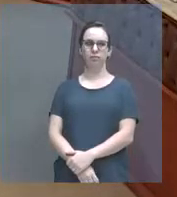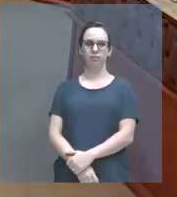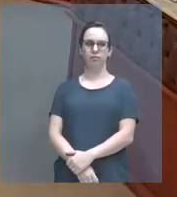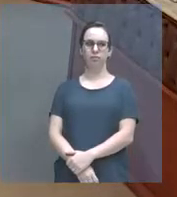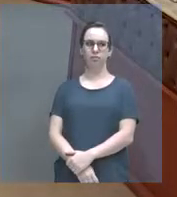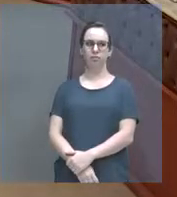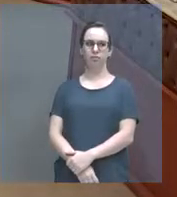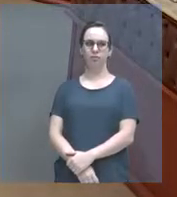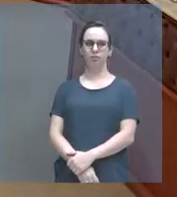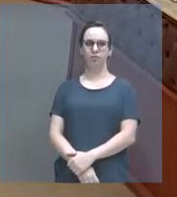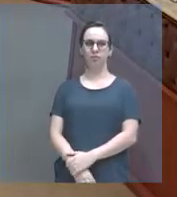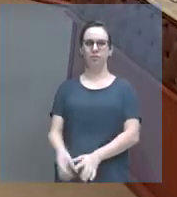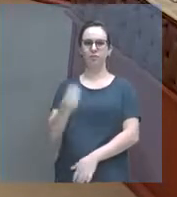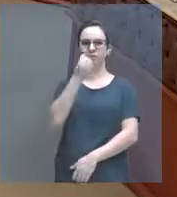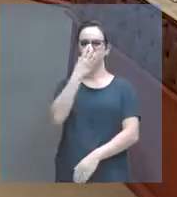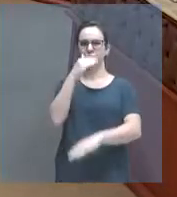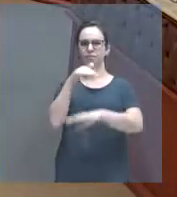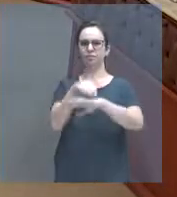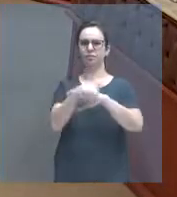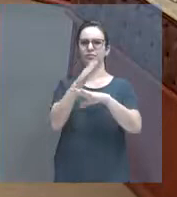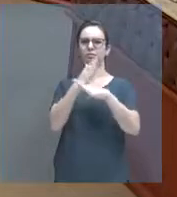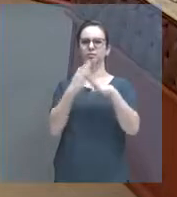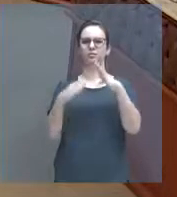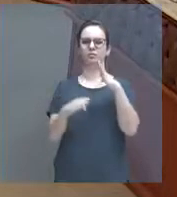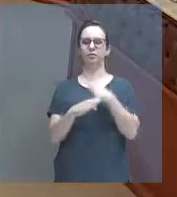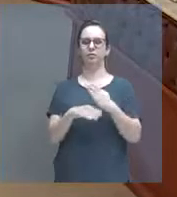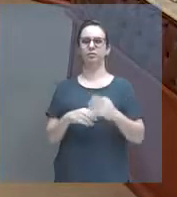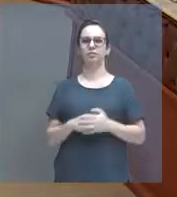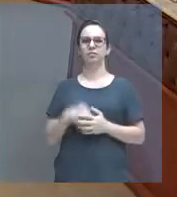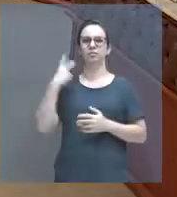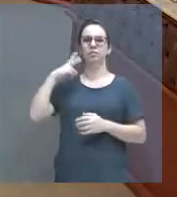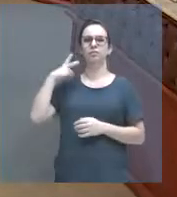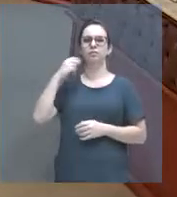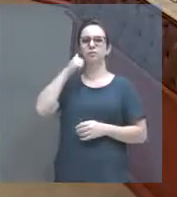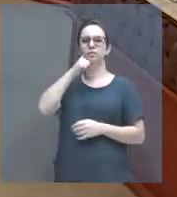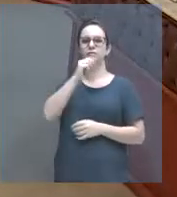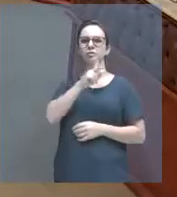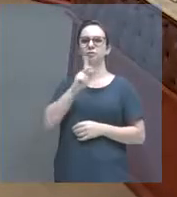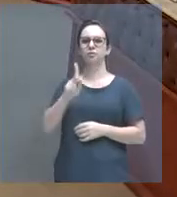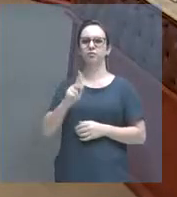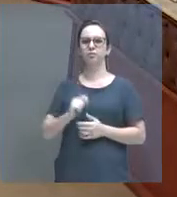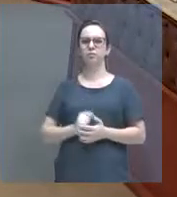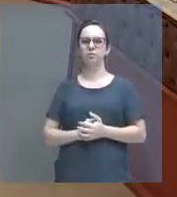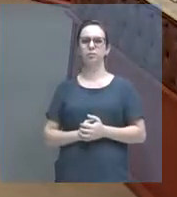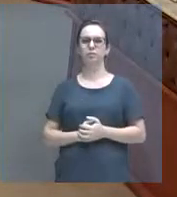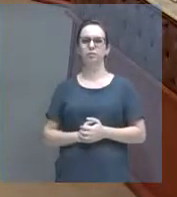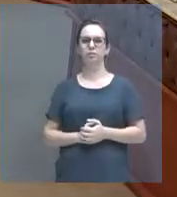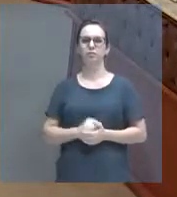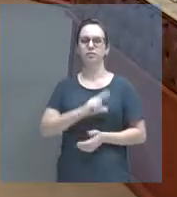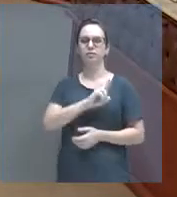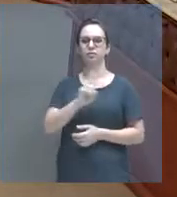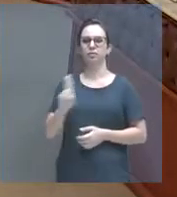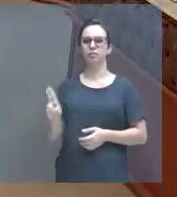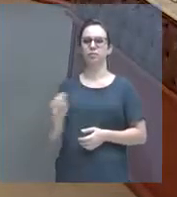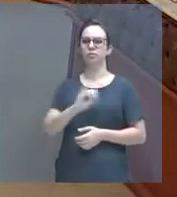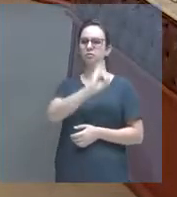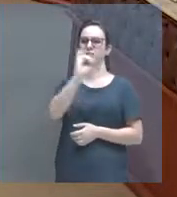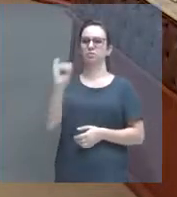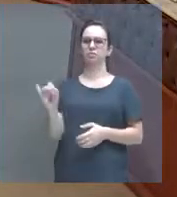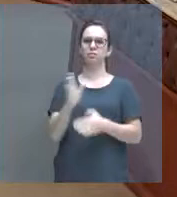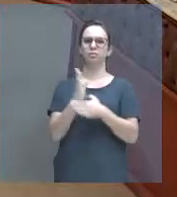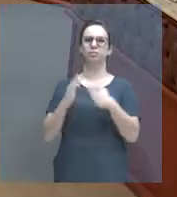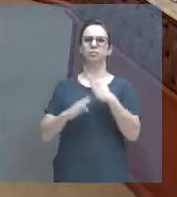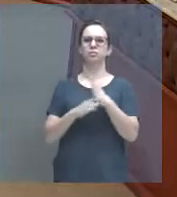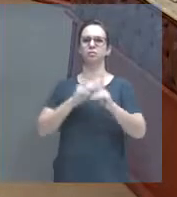Boa noite a todos. Dedé, em seu nome, quero aí cumprimentar todas as autoridades